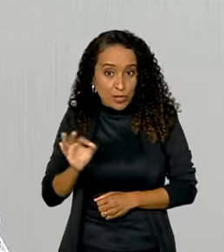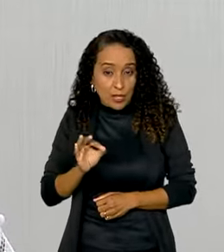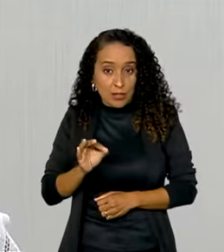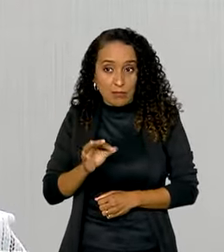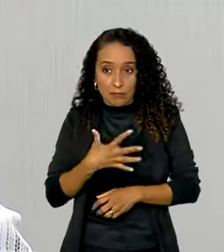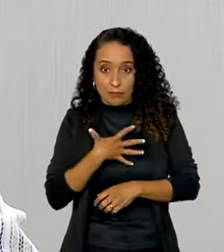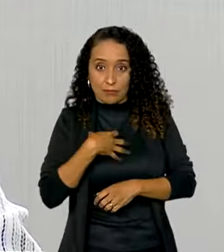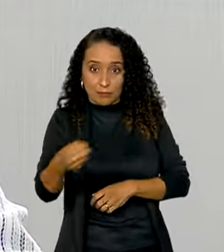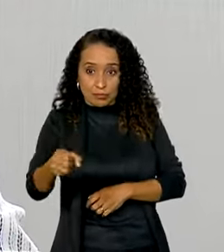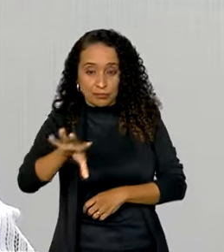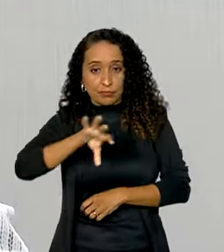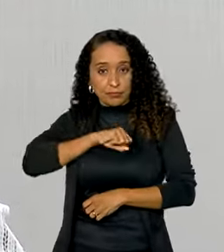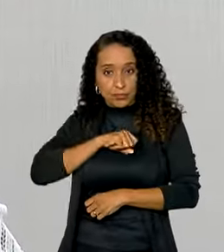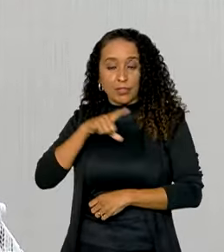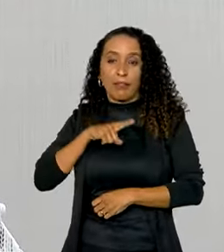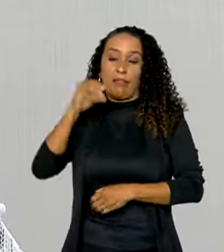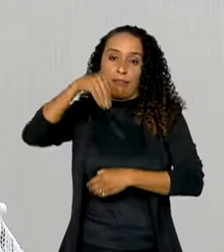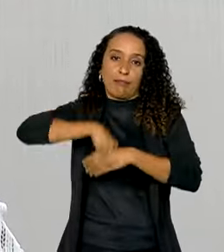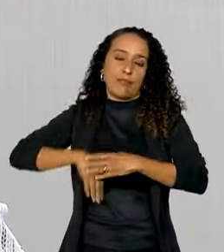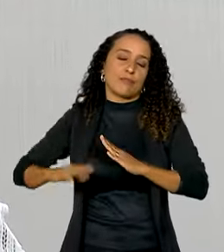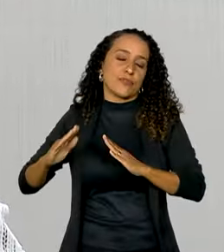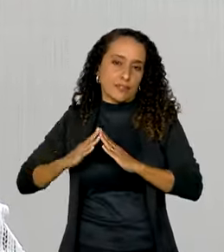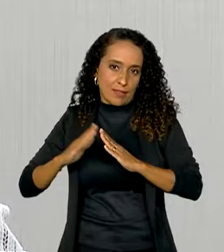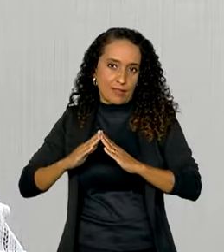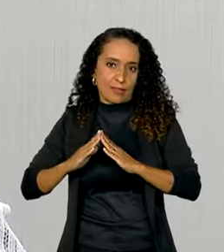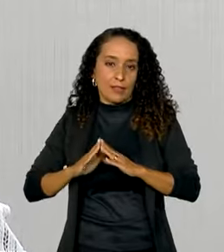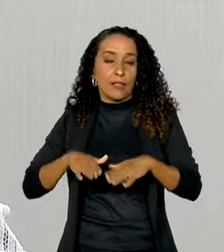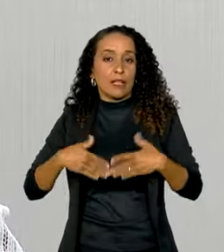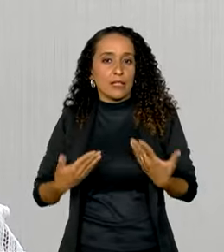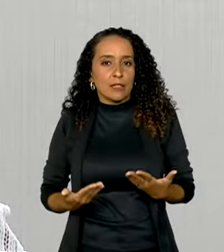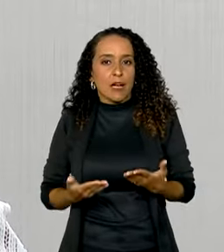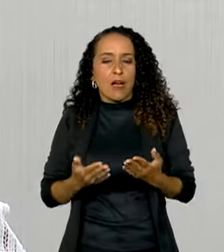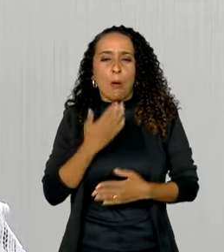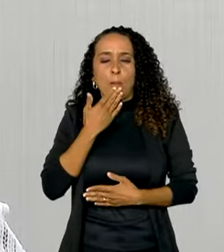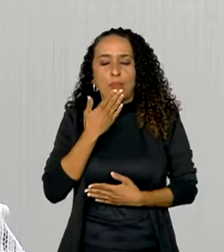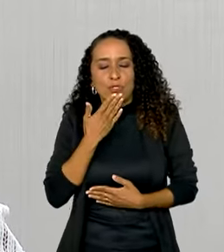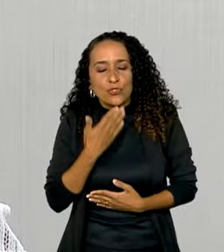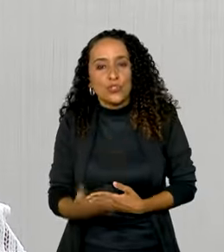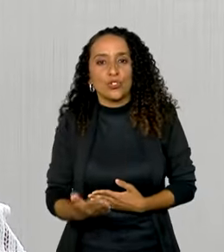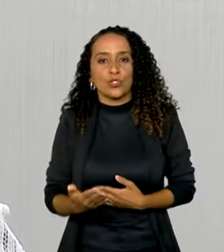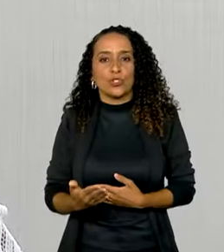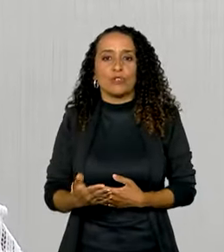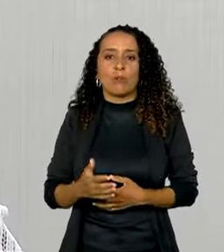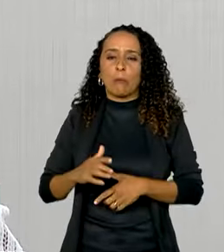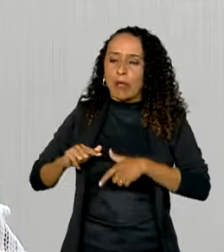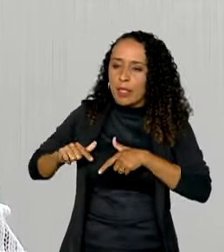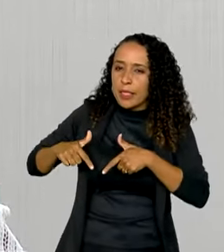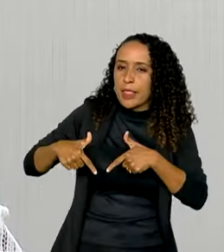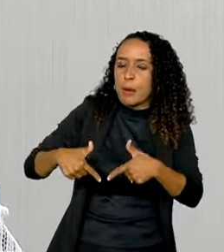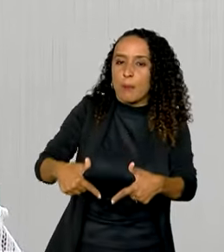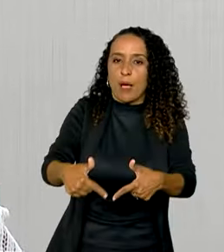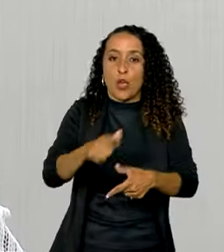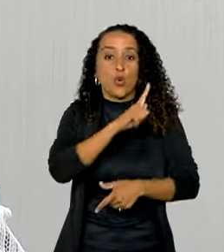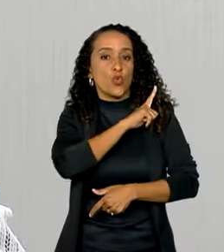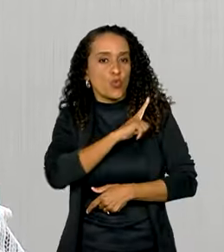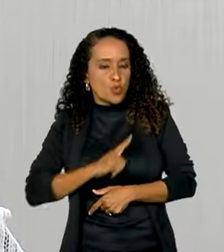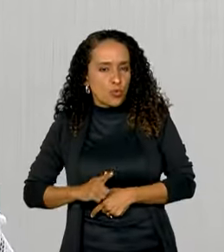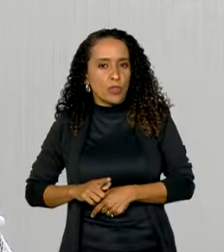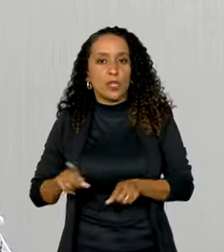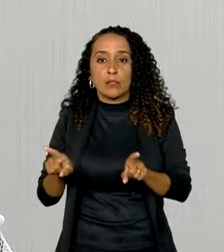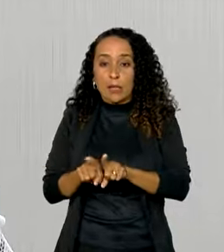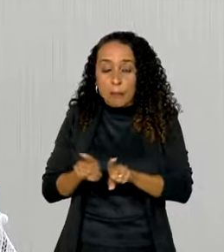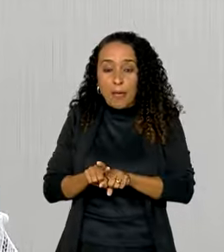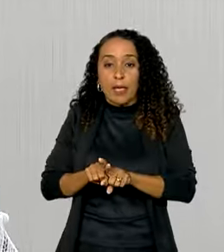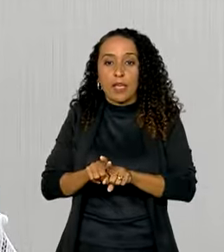transmissão ocorre dentro das casas, então esse apelo para um trabalho de governo, mas